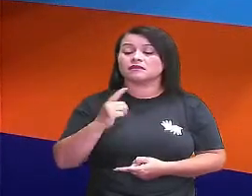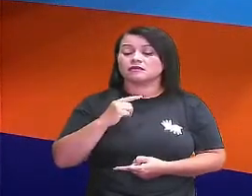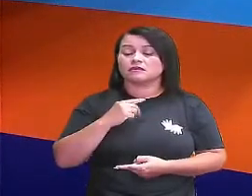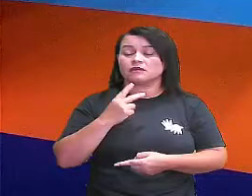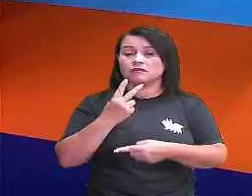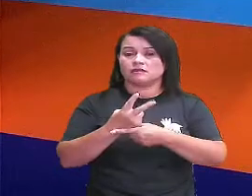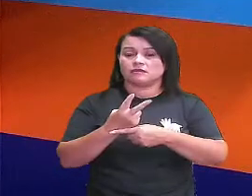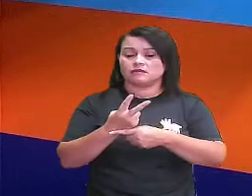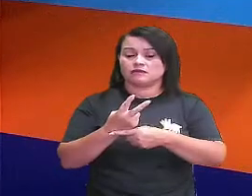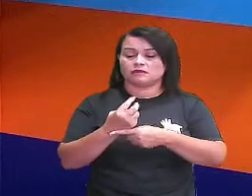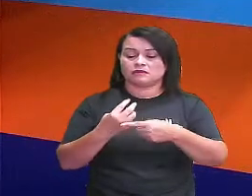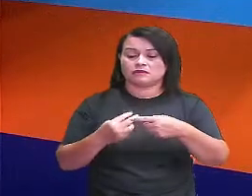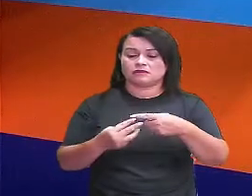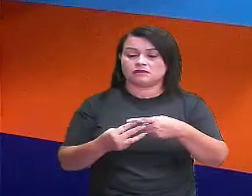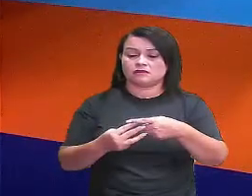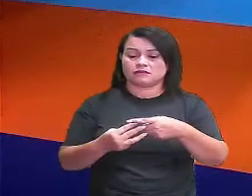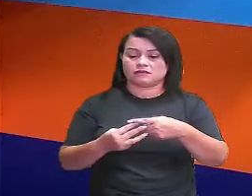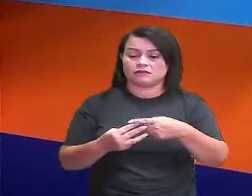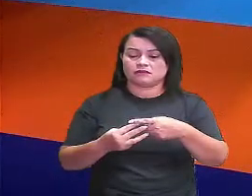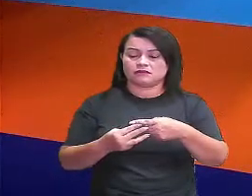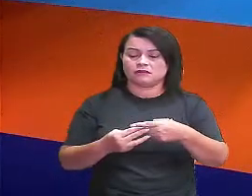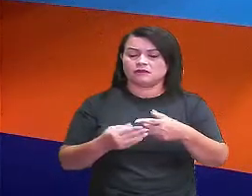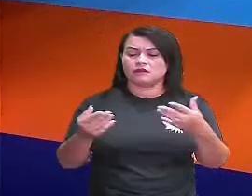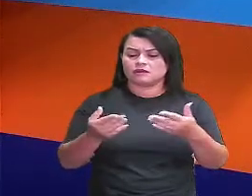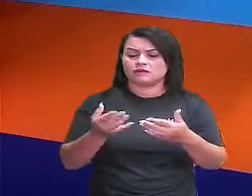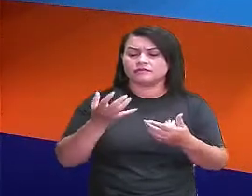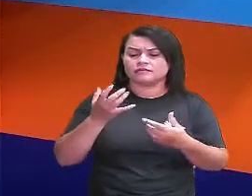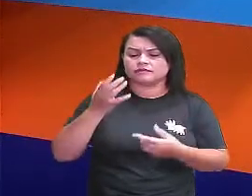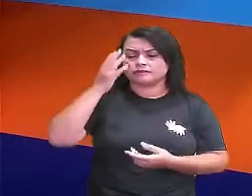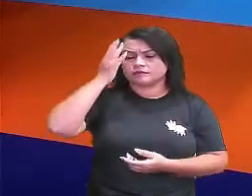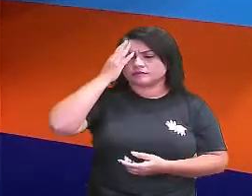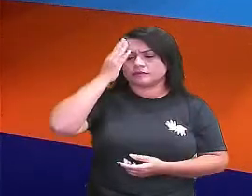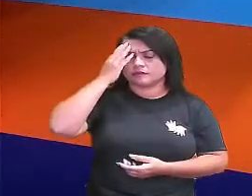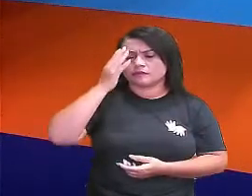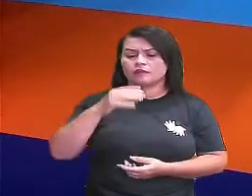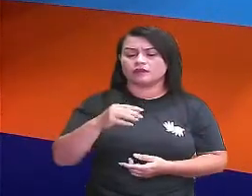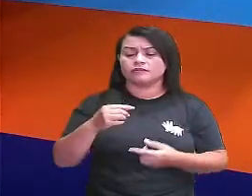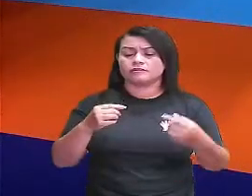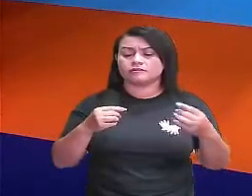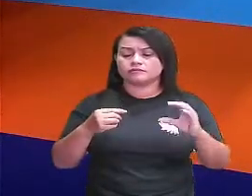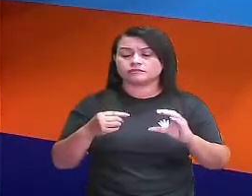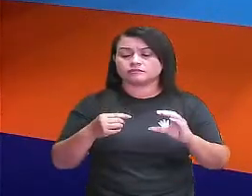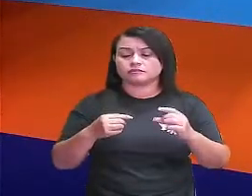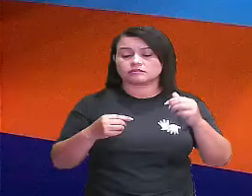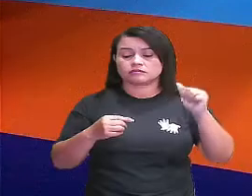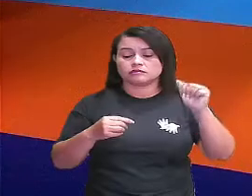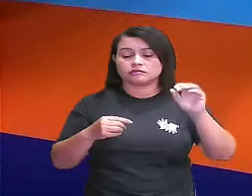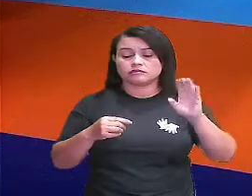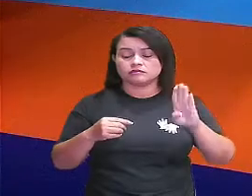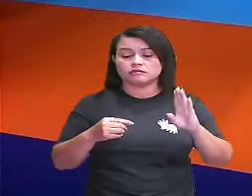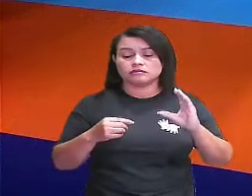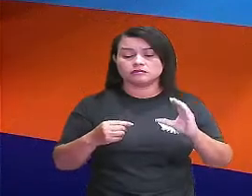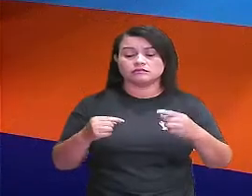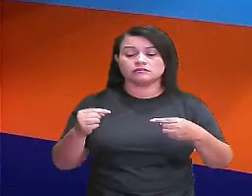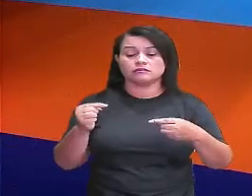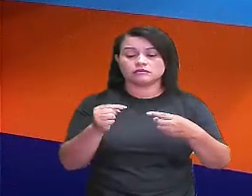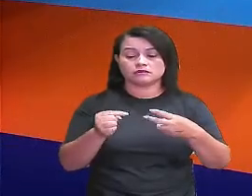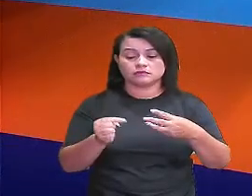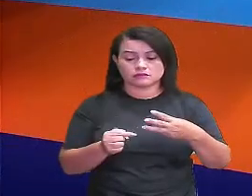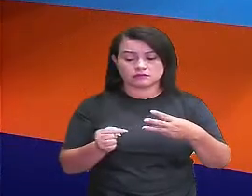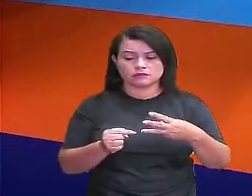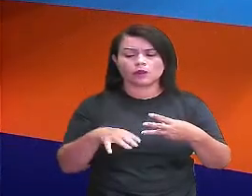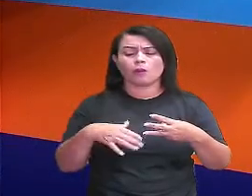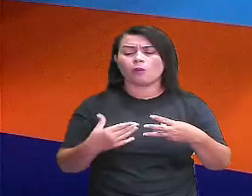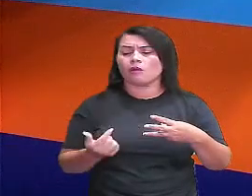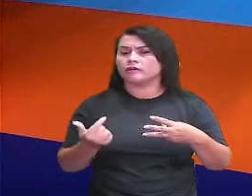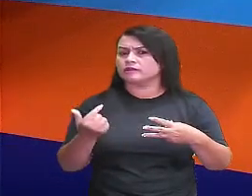ser 2/3. Agora eu quero saber qual é a fração que indica a parte que não está pintada de